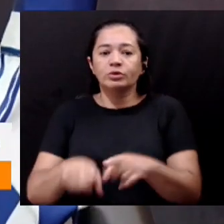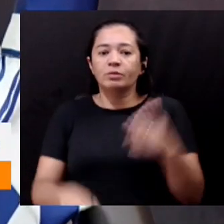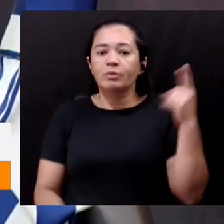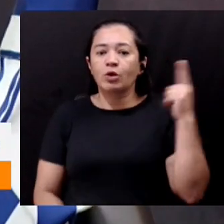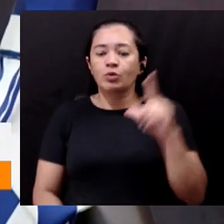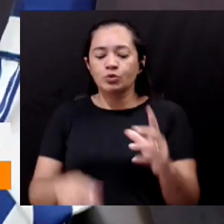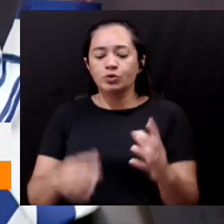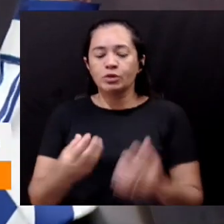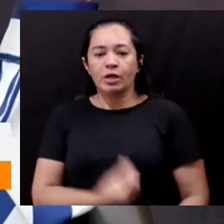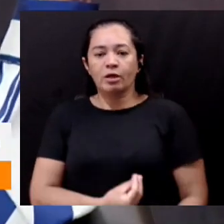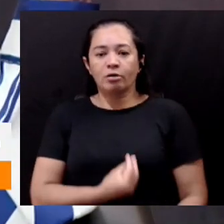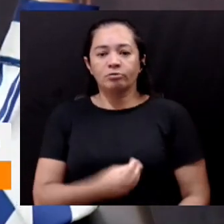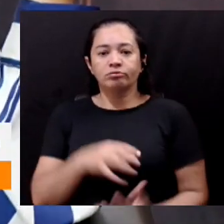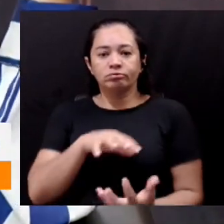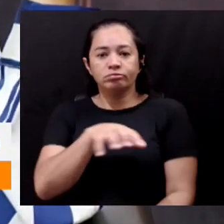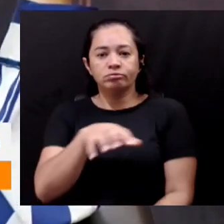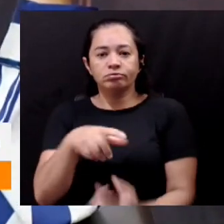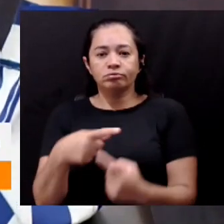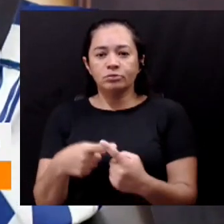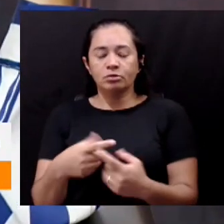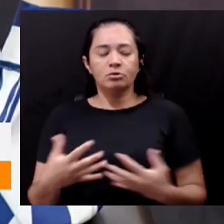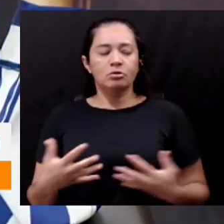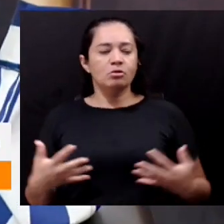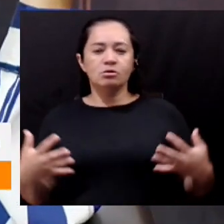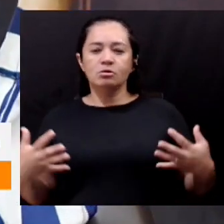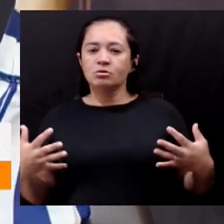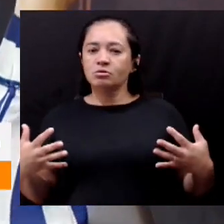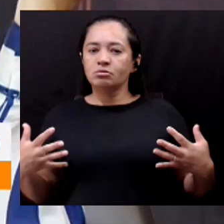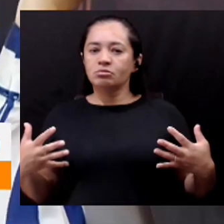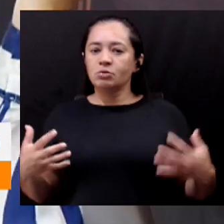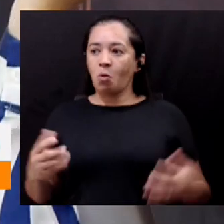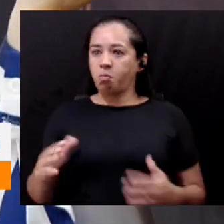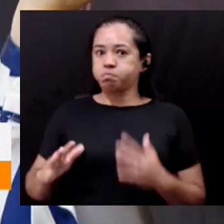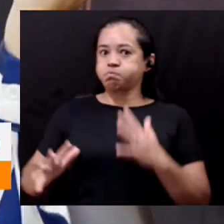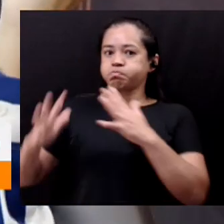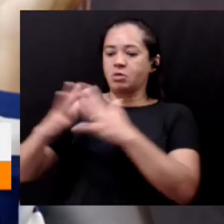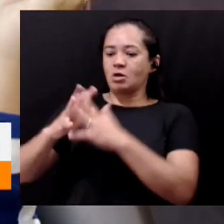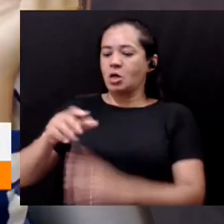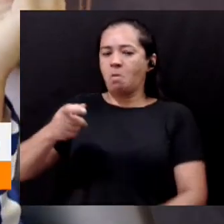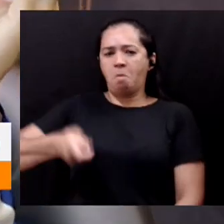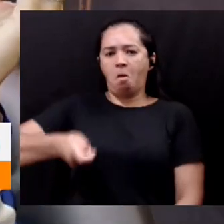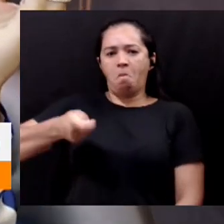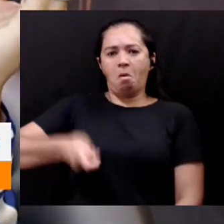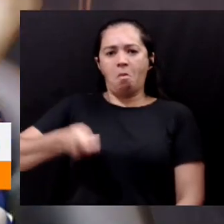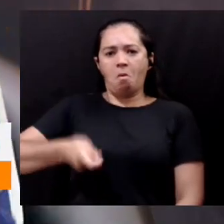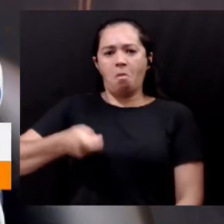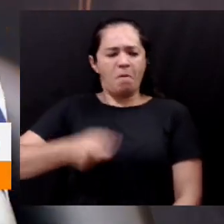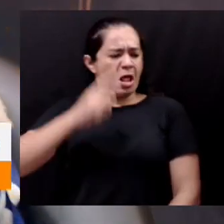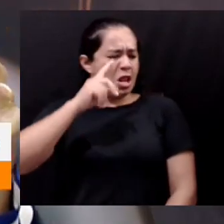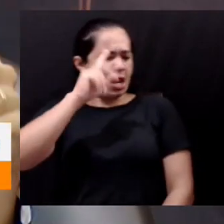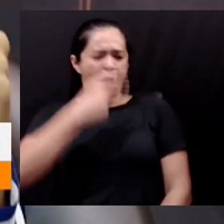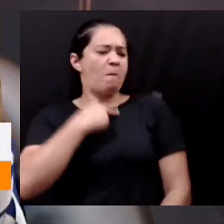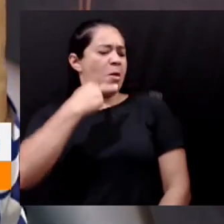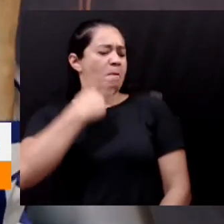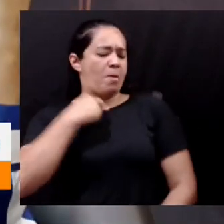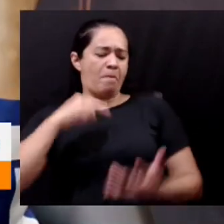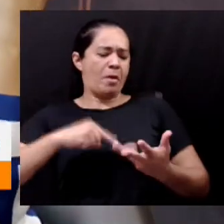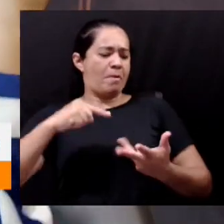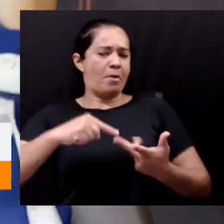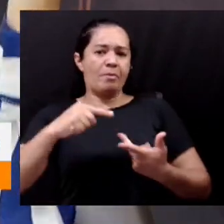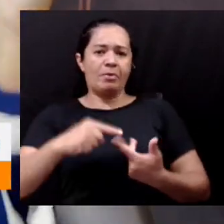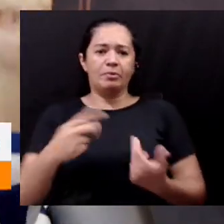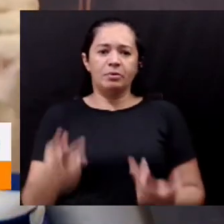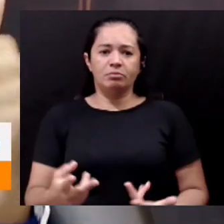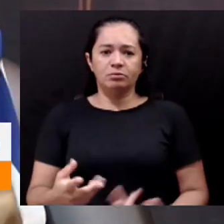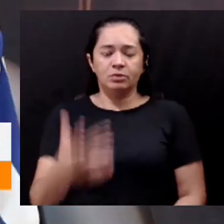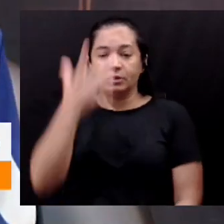o superego é aquele juiz duro, aquele carrasco que diz pra gente assim: "Não, isso não pode, você não pode isso", né, as pessoas que